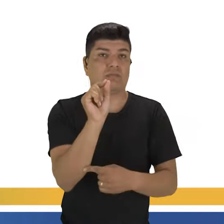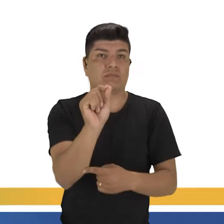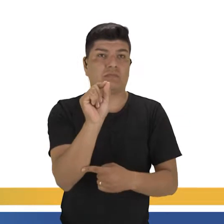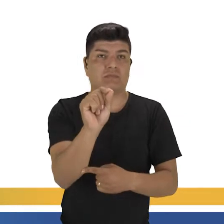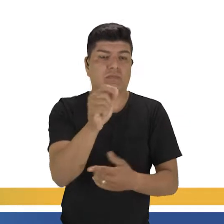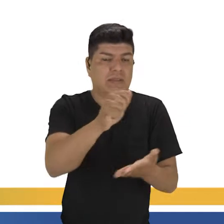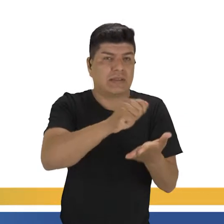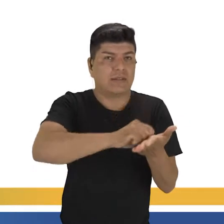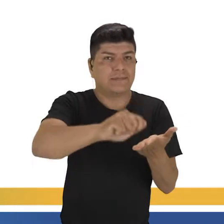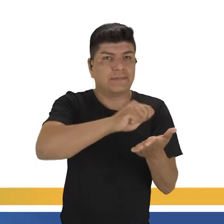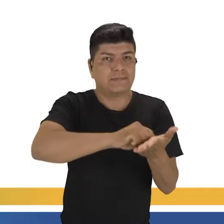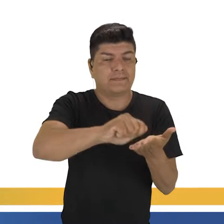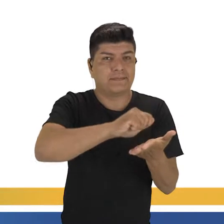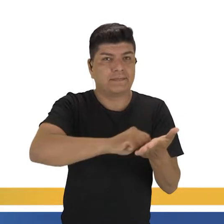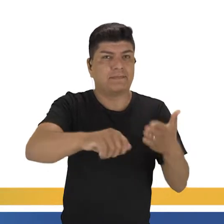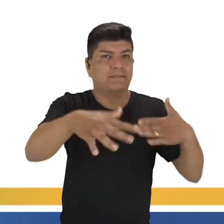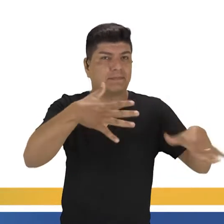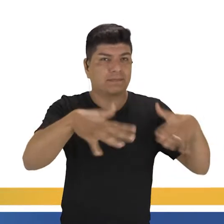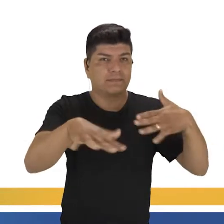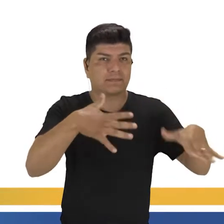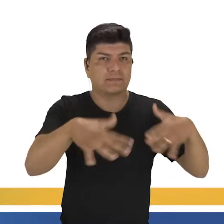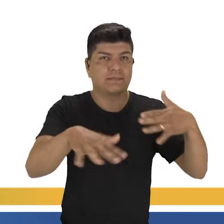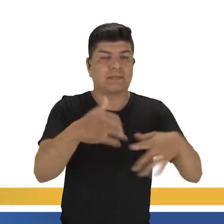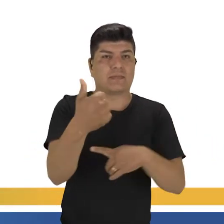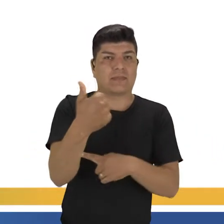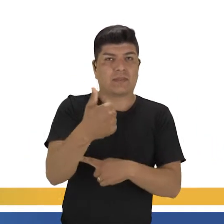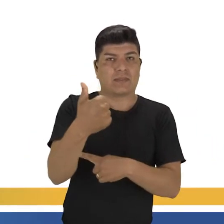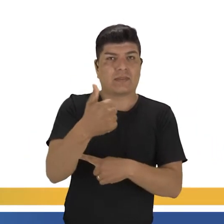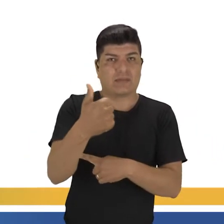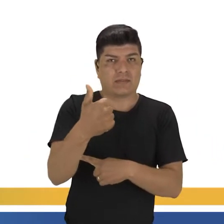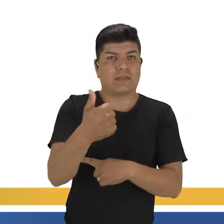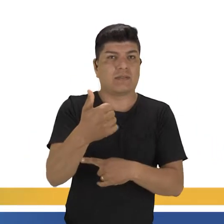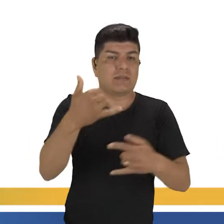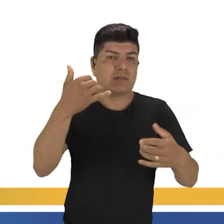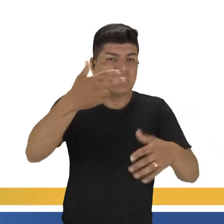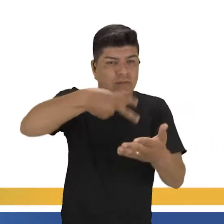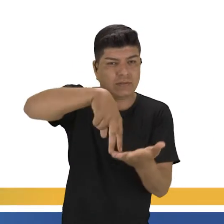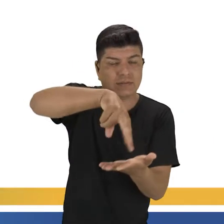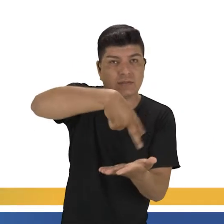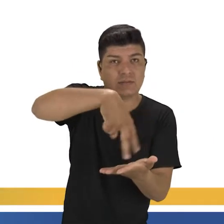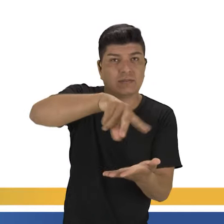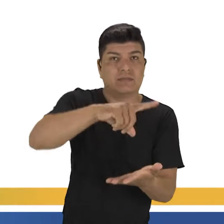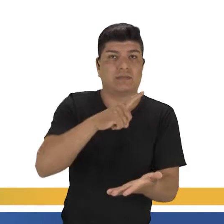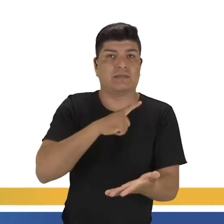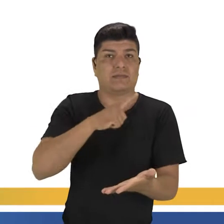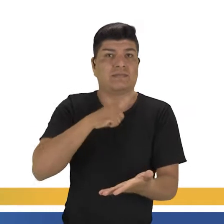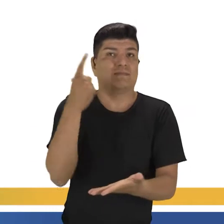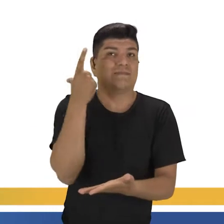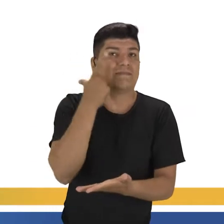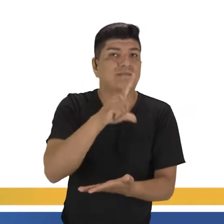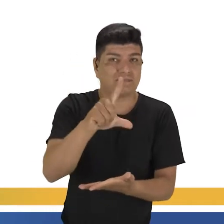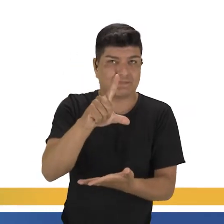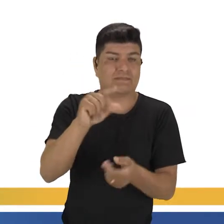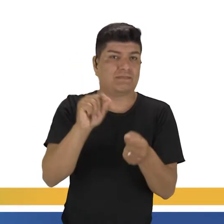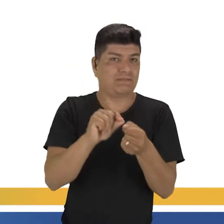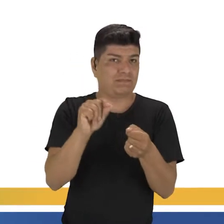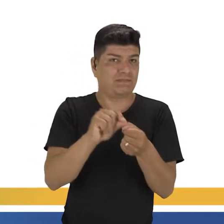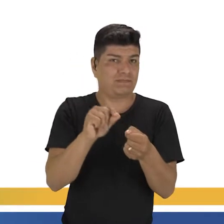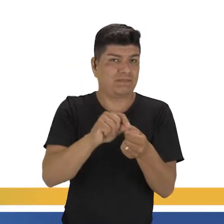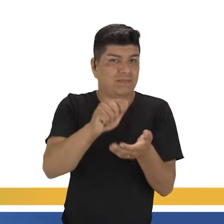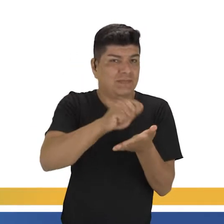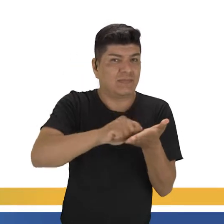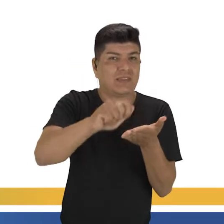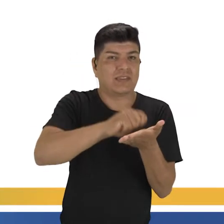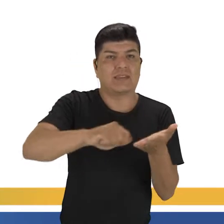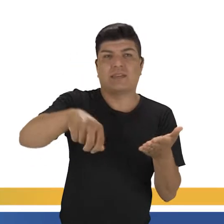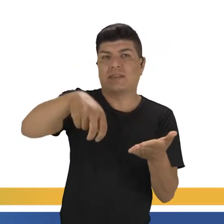da escrita do movimento. Ele foi o primeiro teórico de dança que teve a capacidade de fazer o escrito